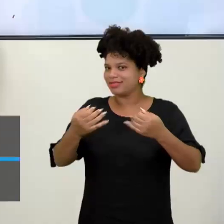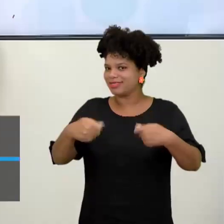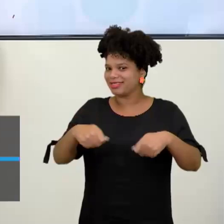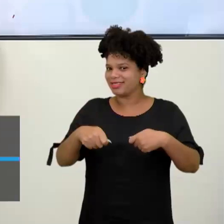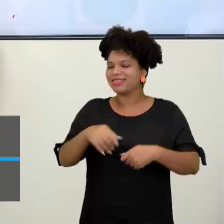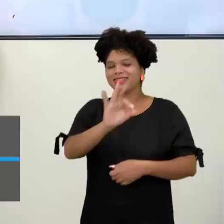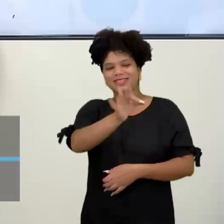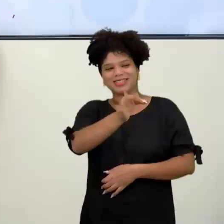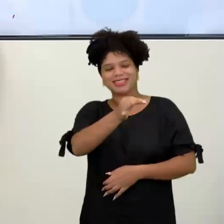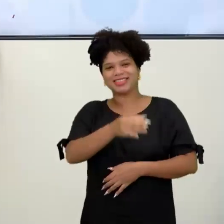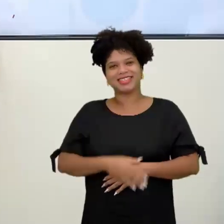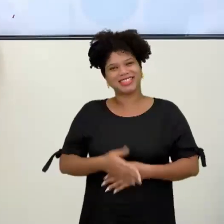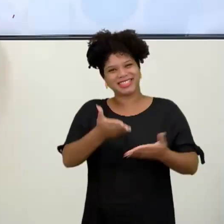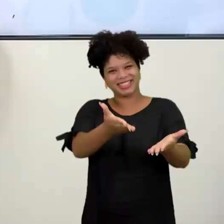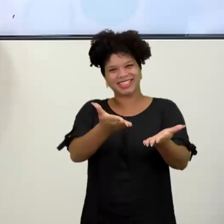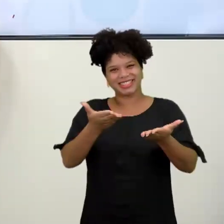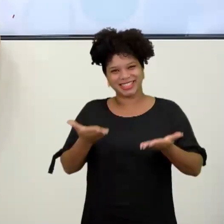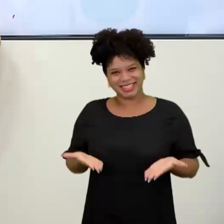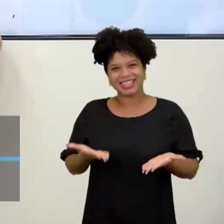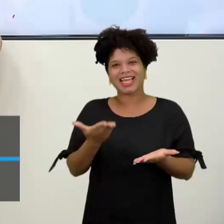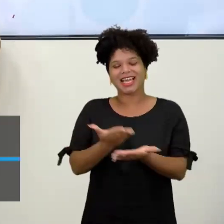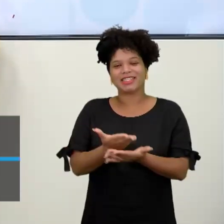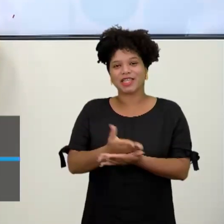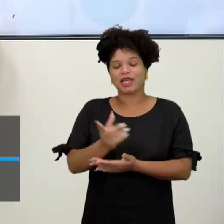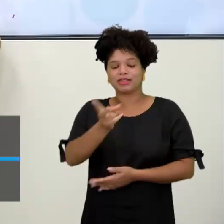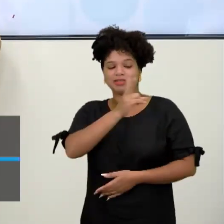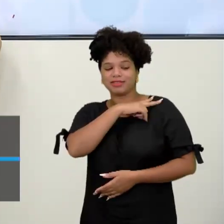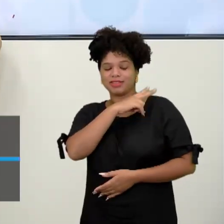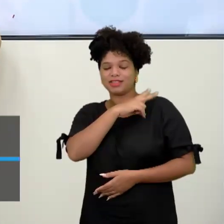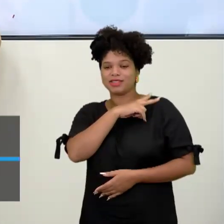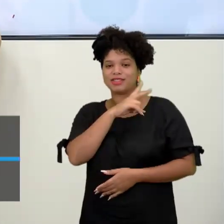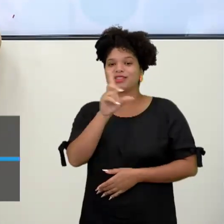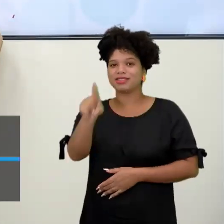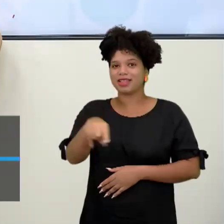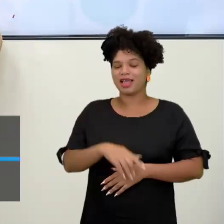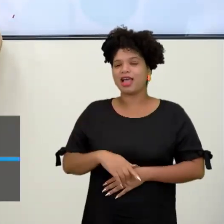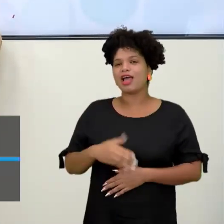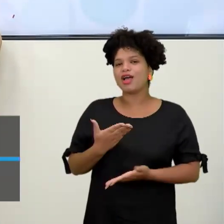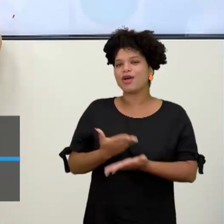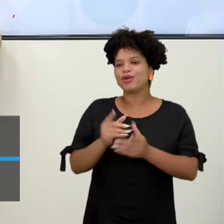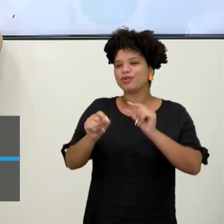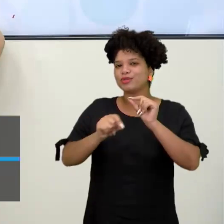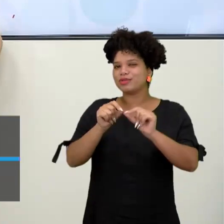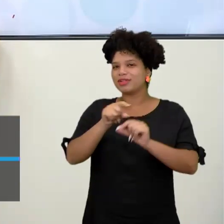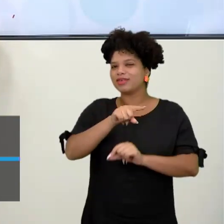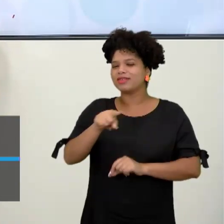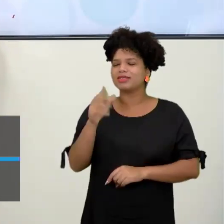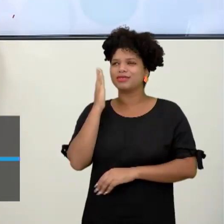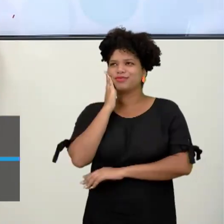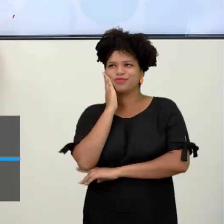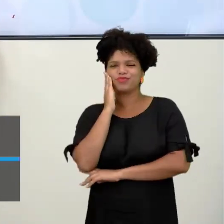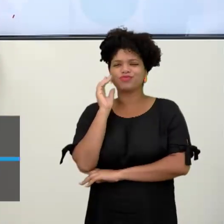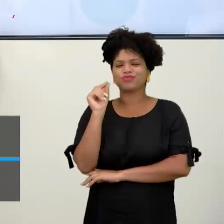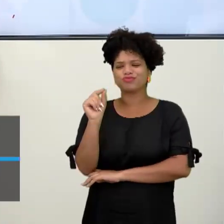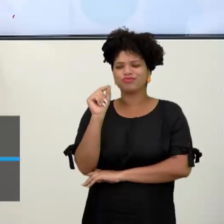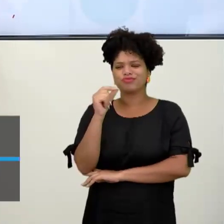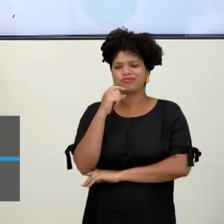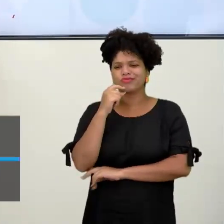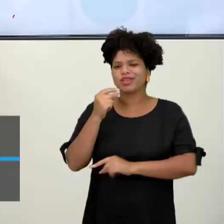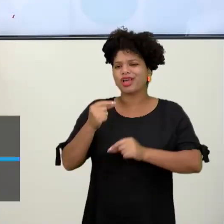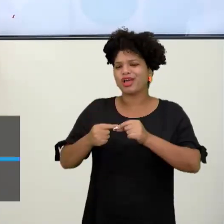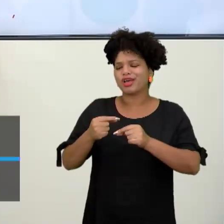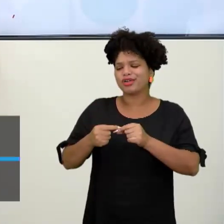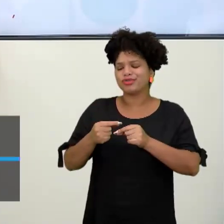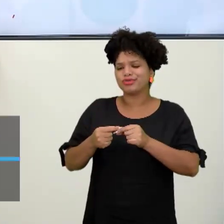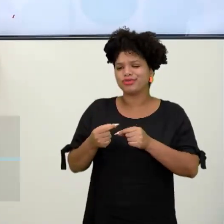Tem que ficar ligado. Então, bem-vindos aí, né, ao segundão maravilhoso, pra aula, né, que todo mundo falava, tá, mas o Arduino?